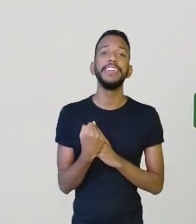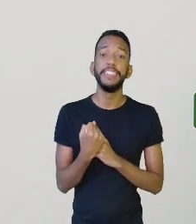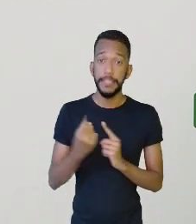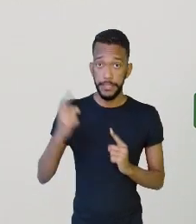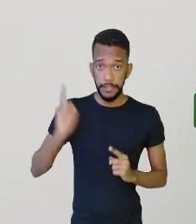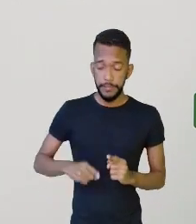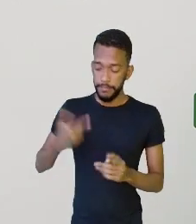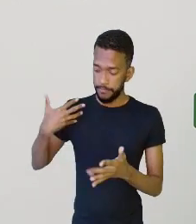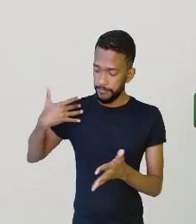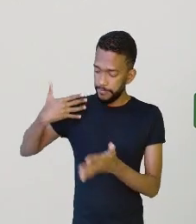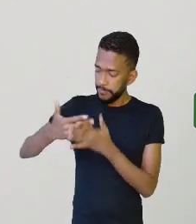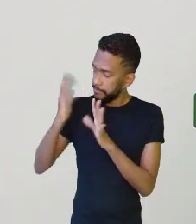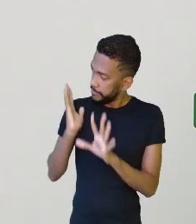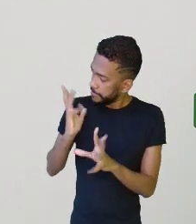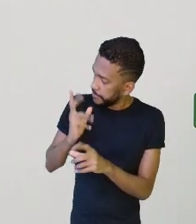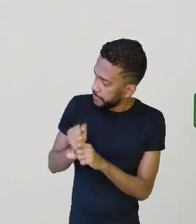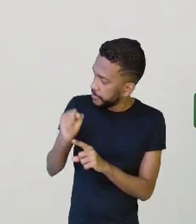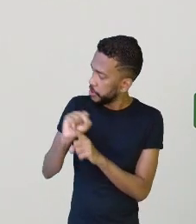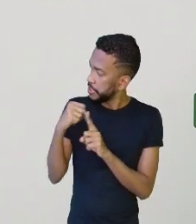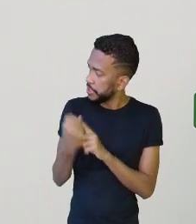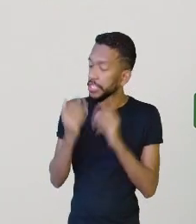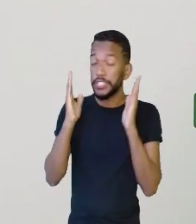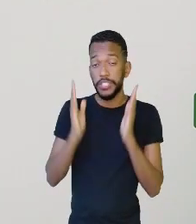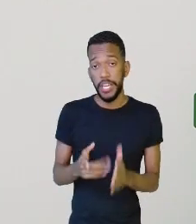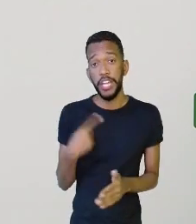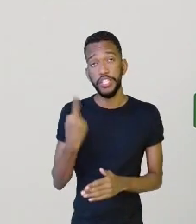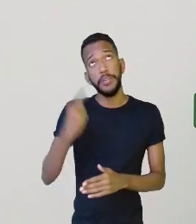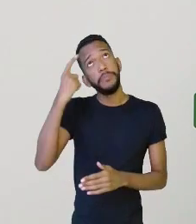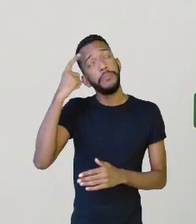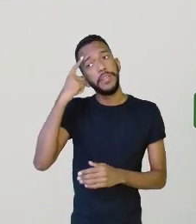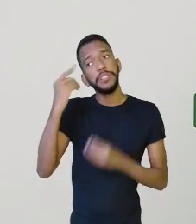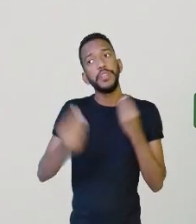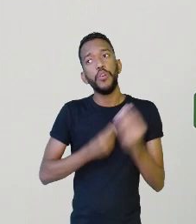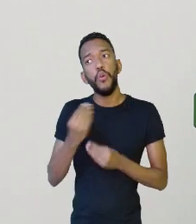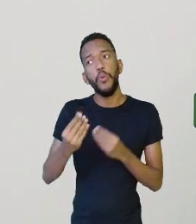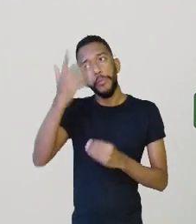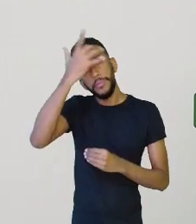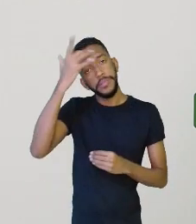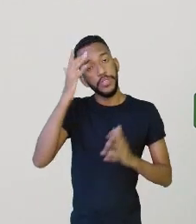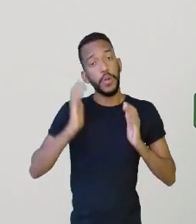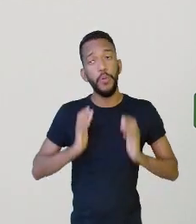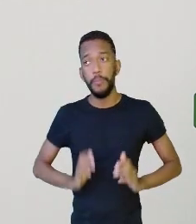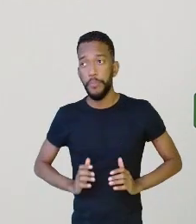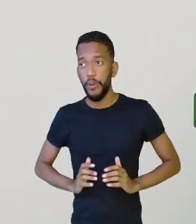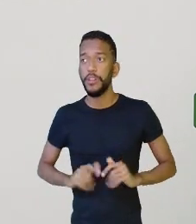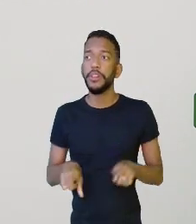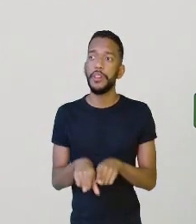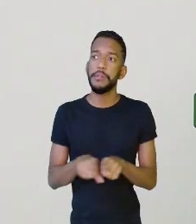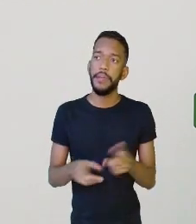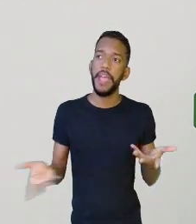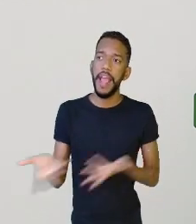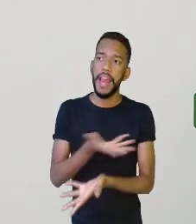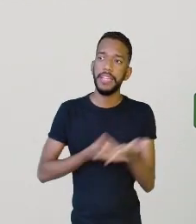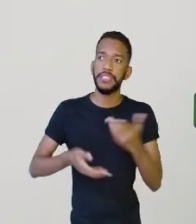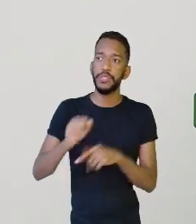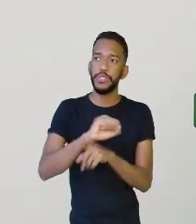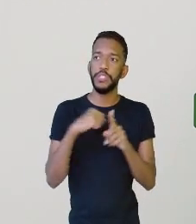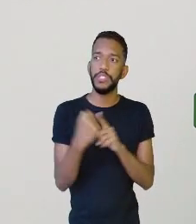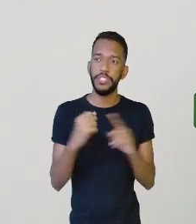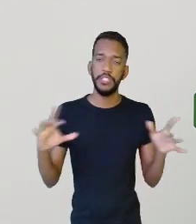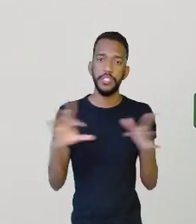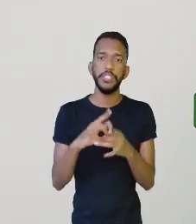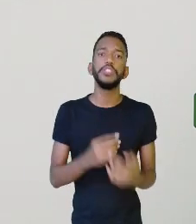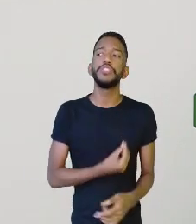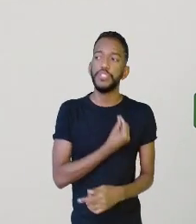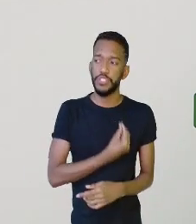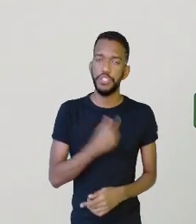as heranças dessa sociedade. Então, a gente pensa no modo como as pessoas se comportam, na relação social que